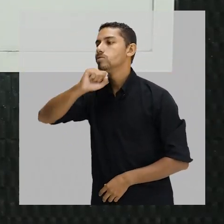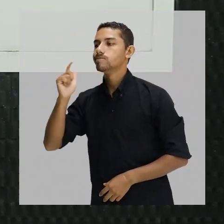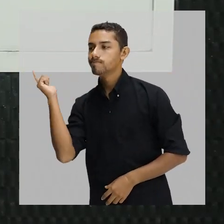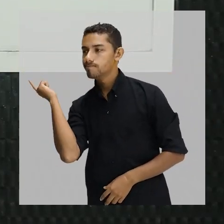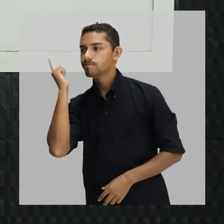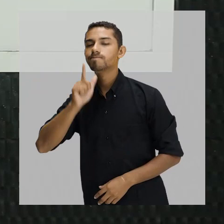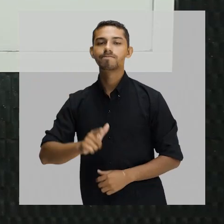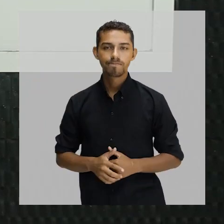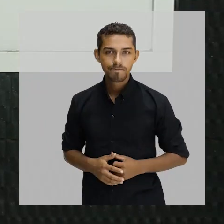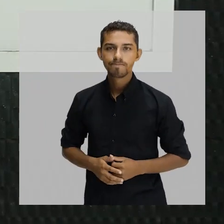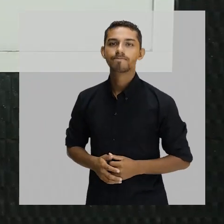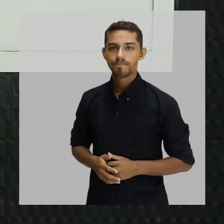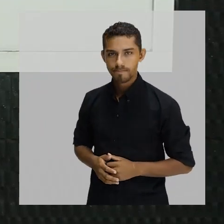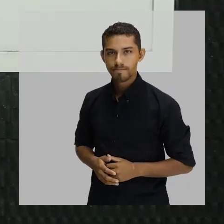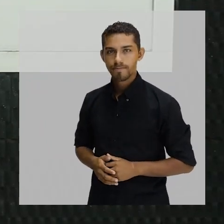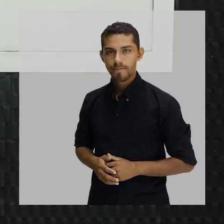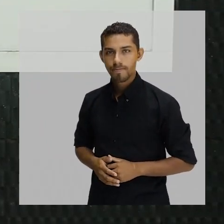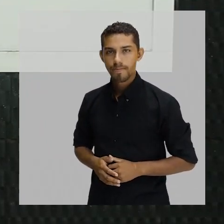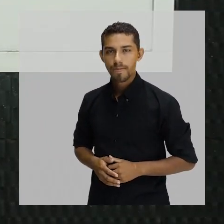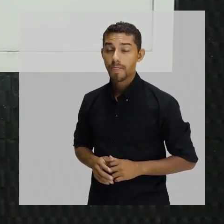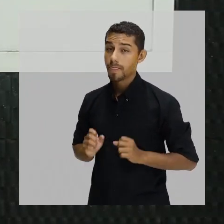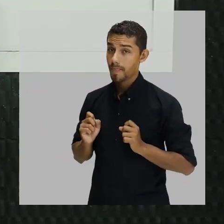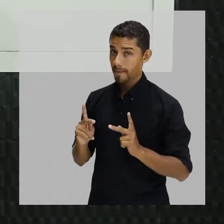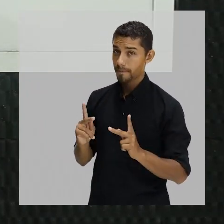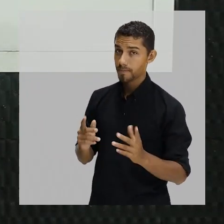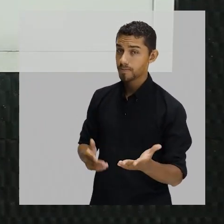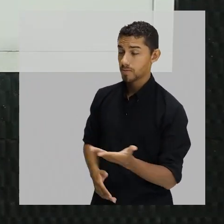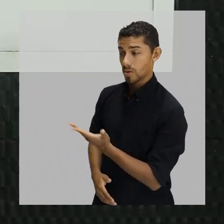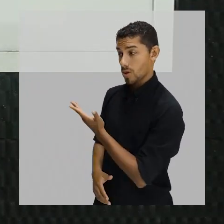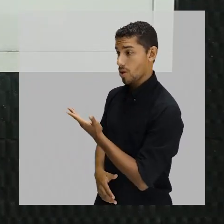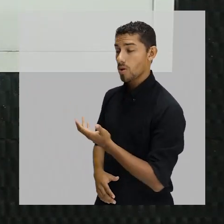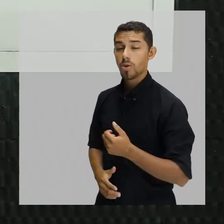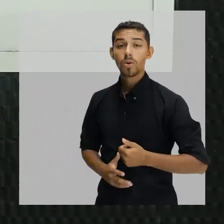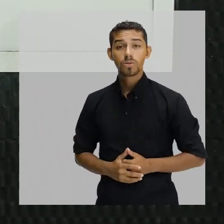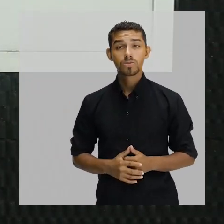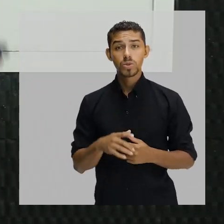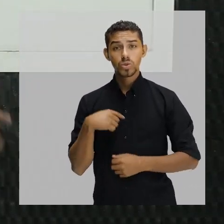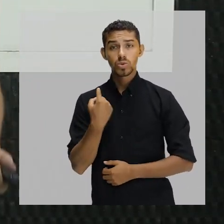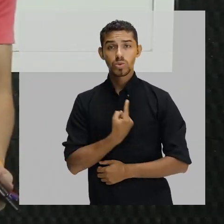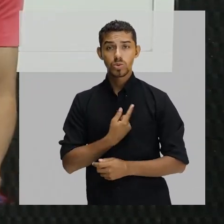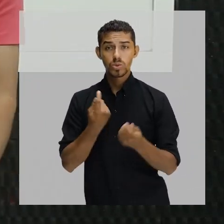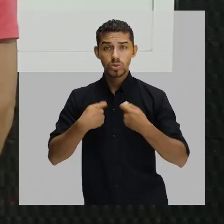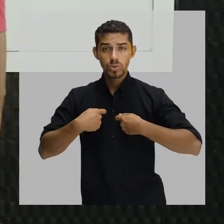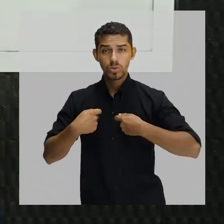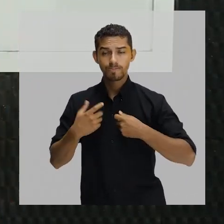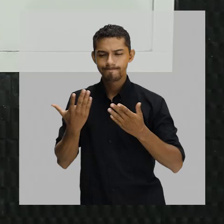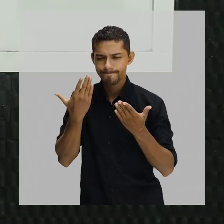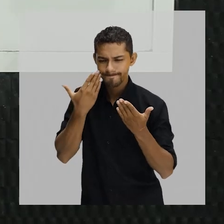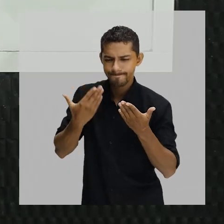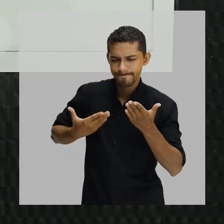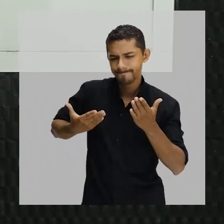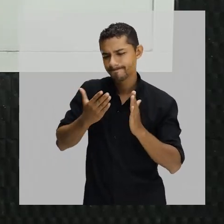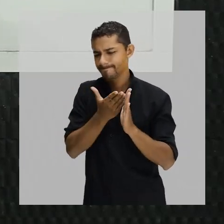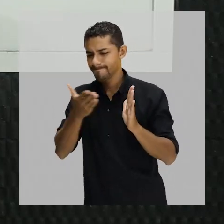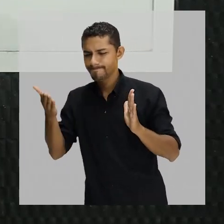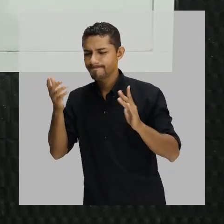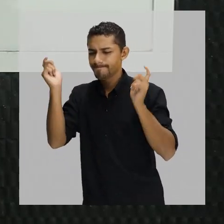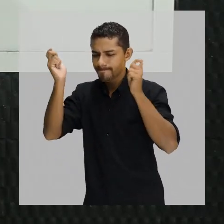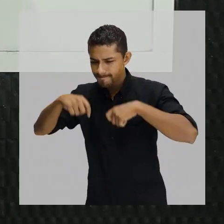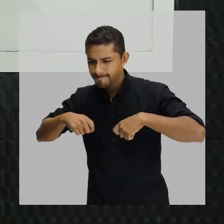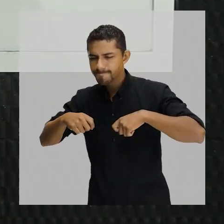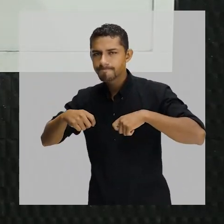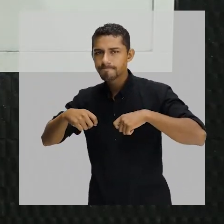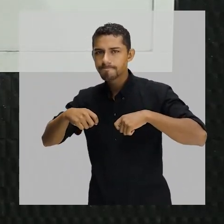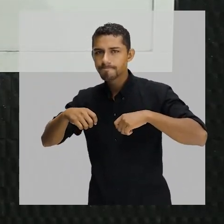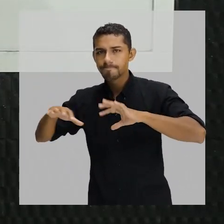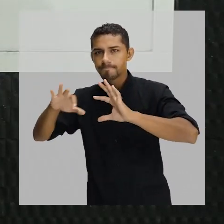absorver aquilo que vai ser desenvolvido aqui, ok? Então veja só, nós precisamos mediar através,